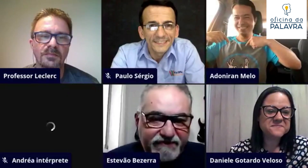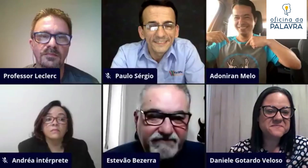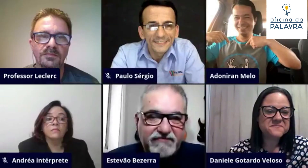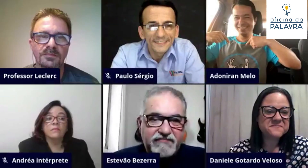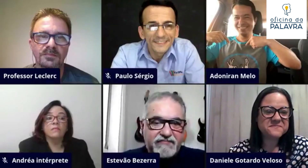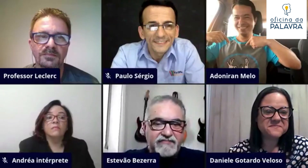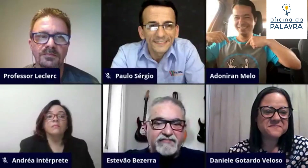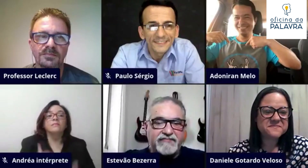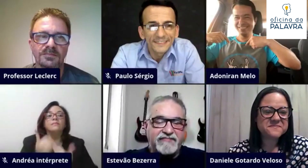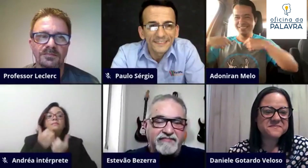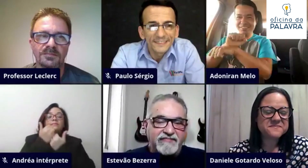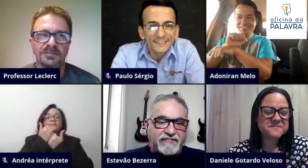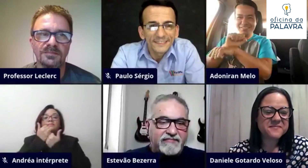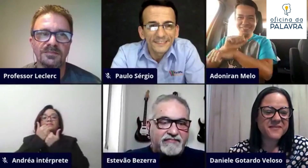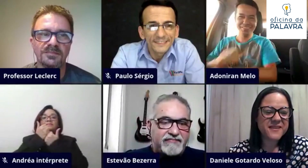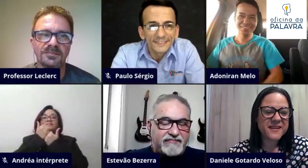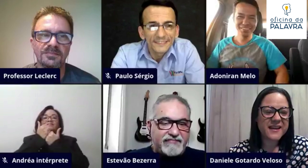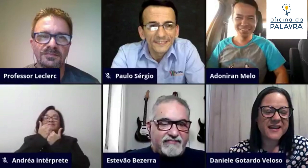Andréa.